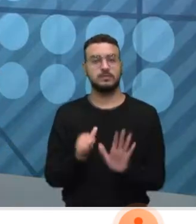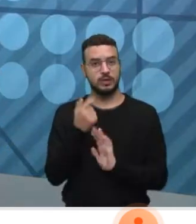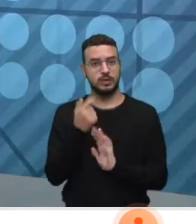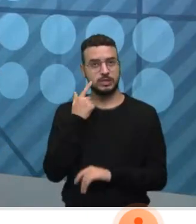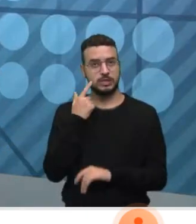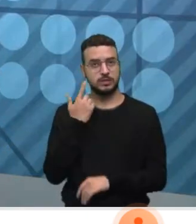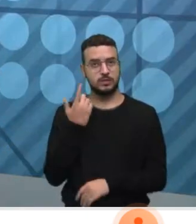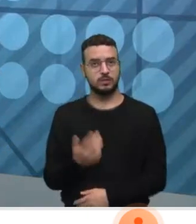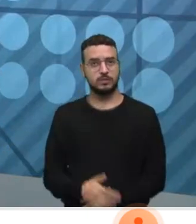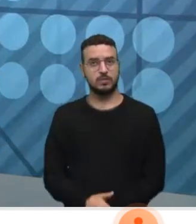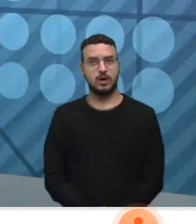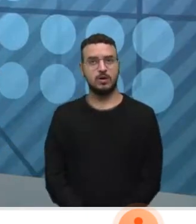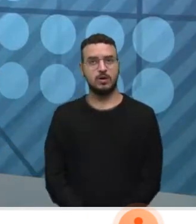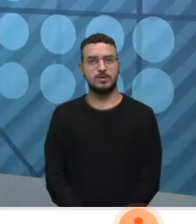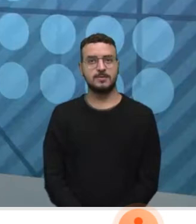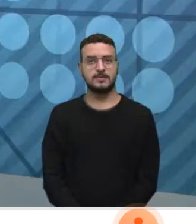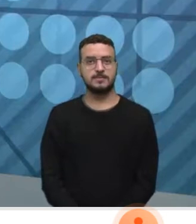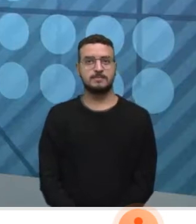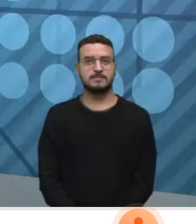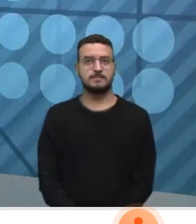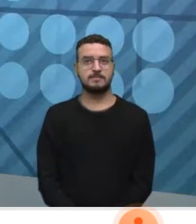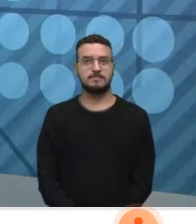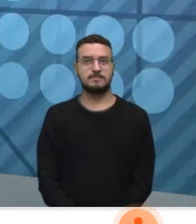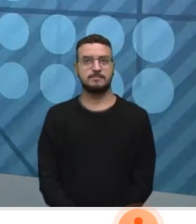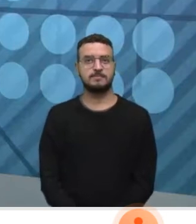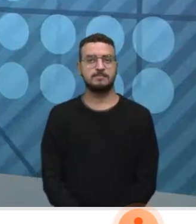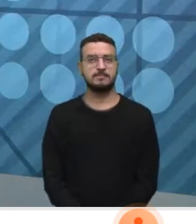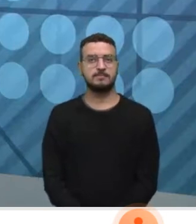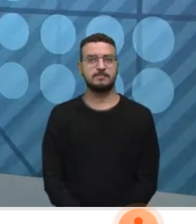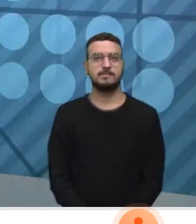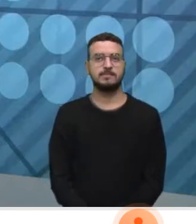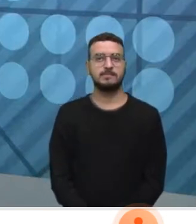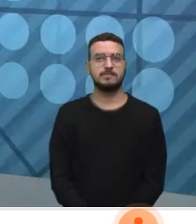distribui os livros, tá? Então, ó, uma paradinha,